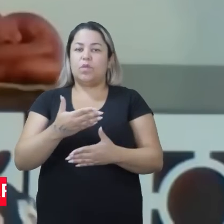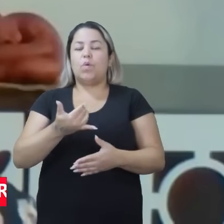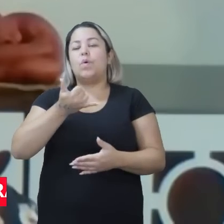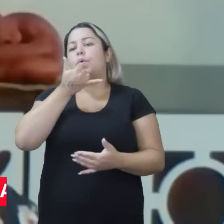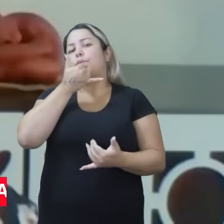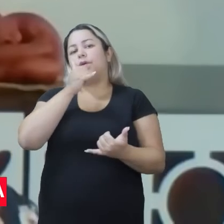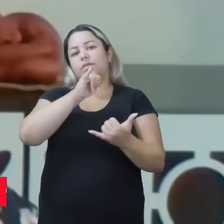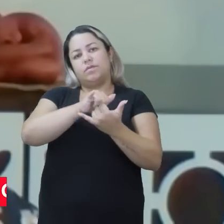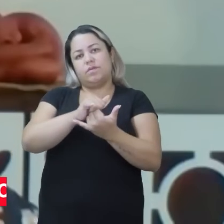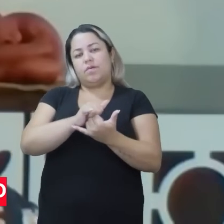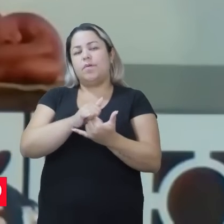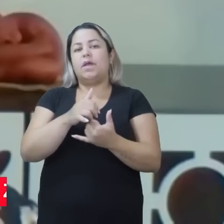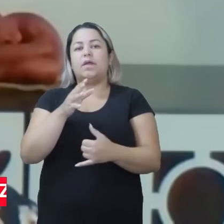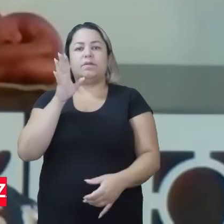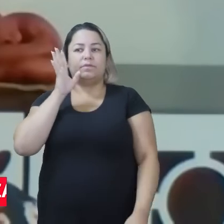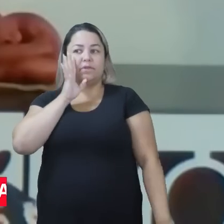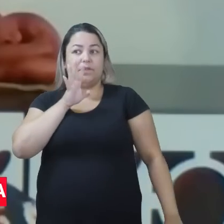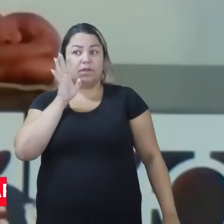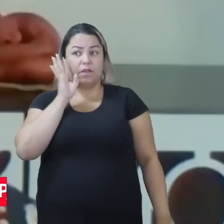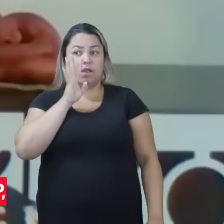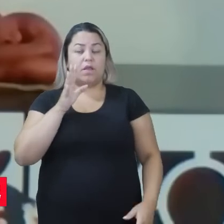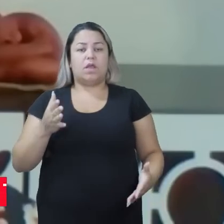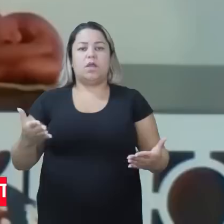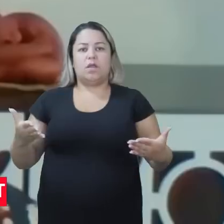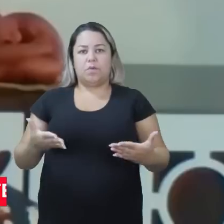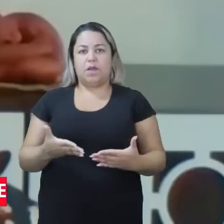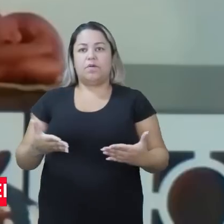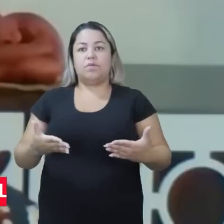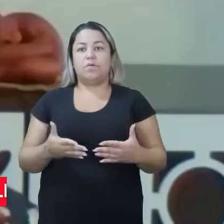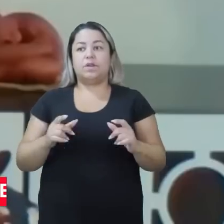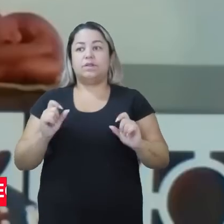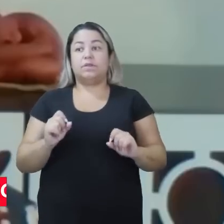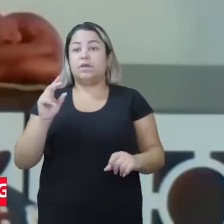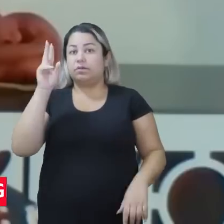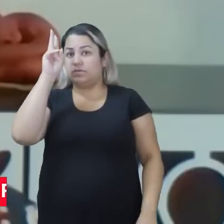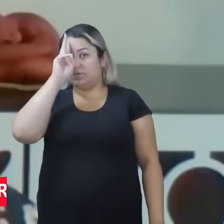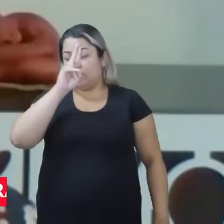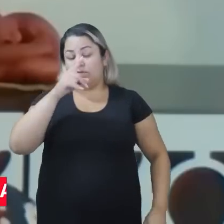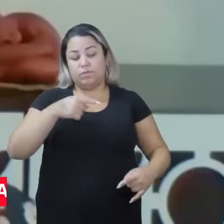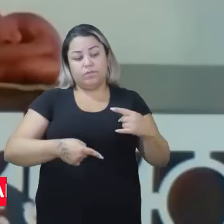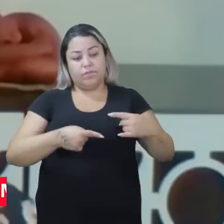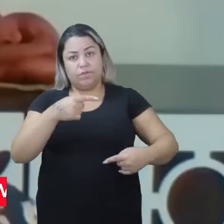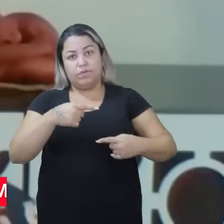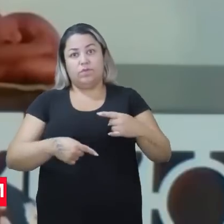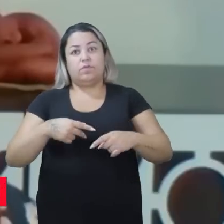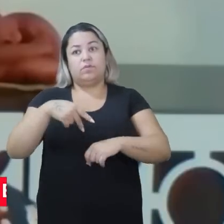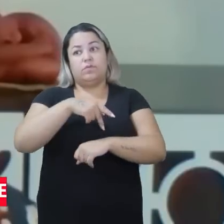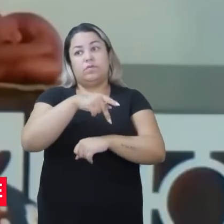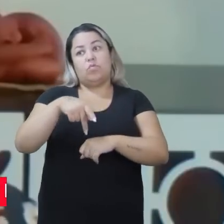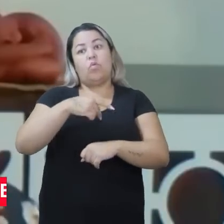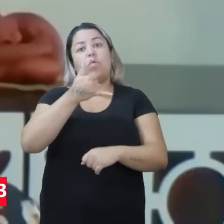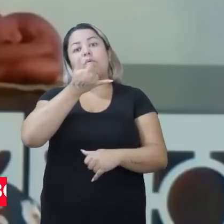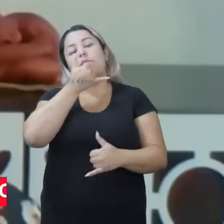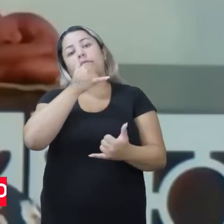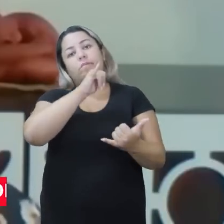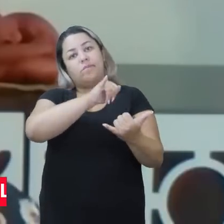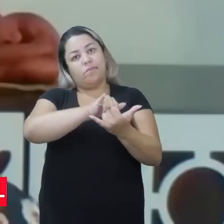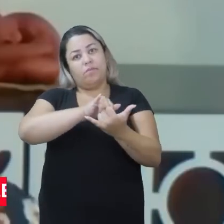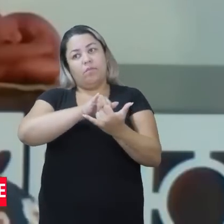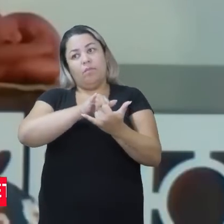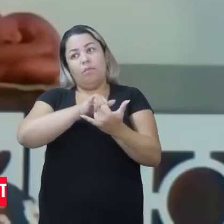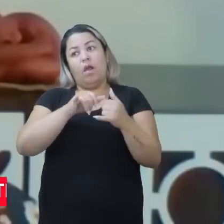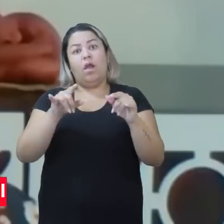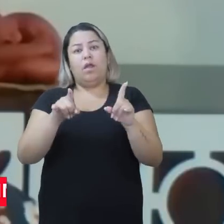perdão é uma coisa muito bacana. Agora, do ponto de vista da história política de um país, o perdão causa